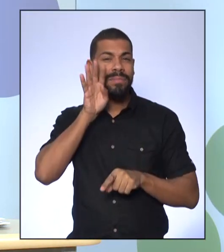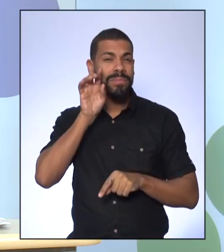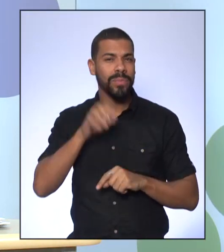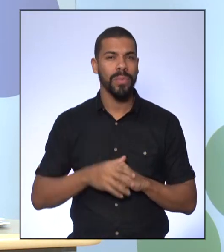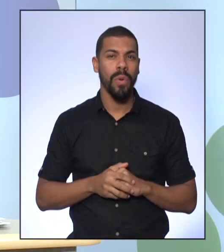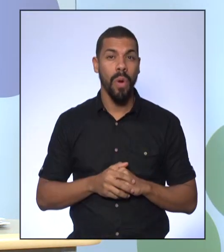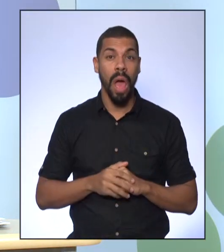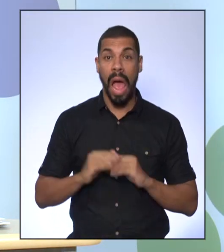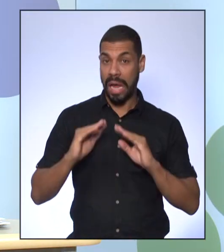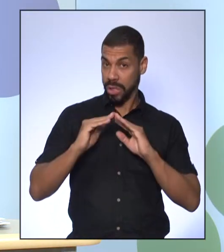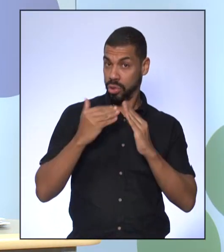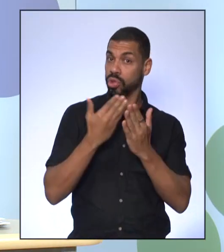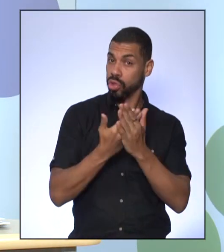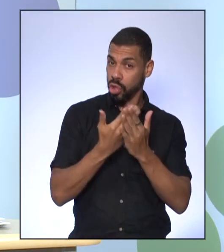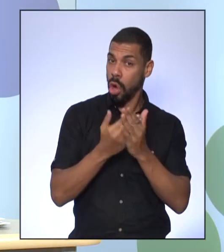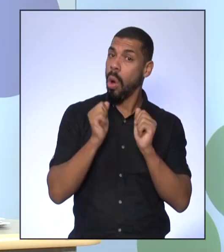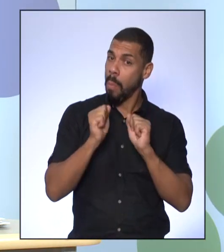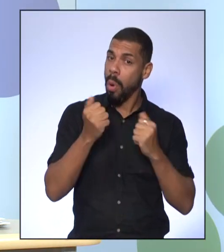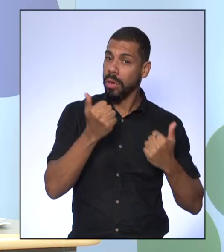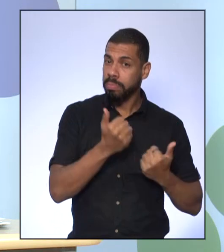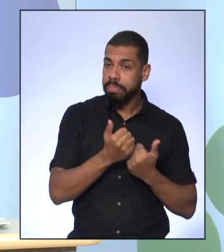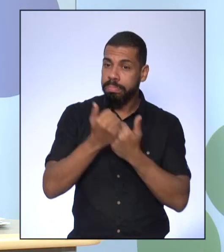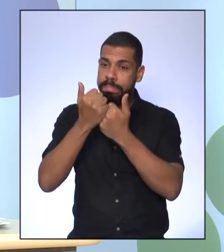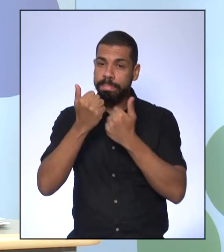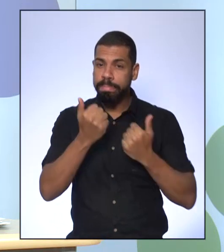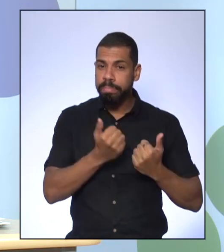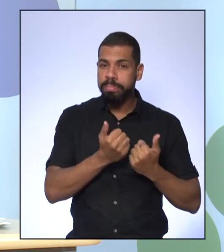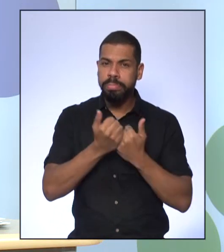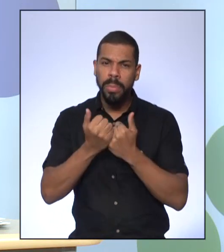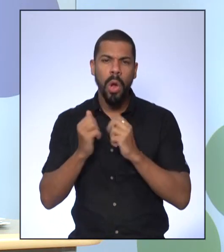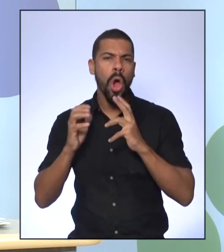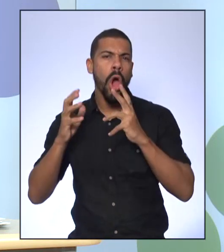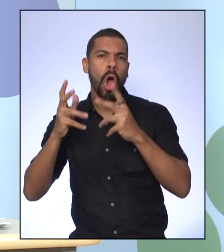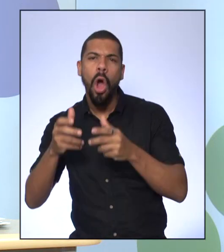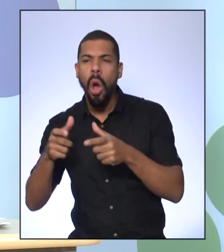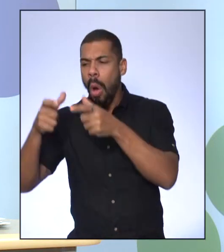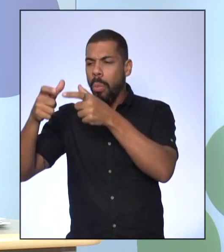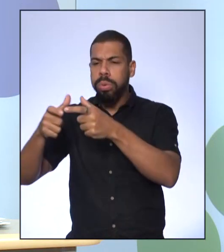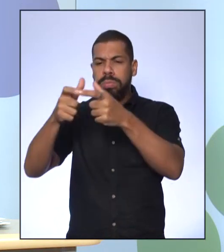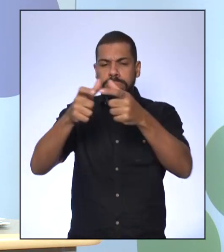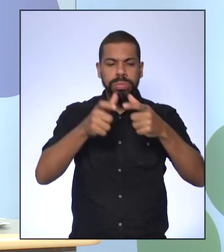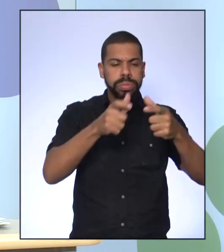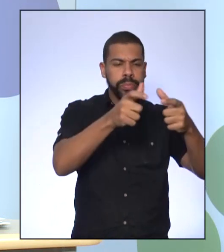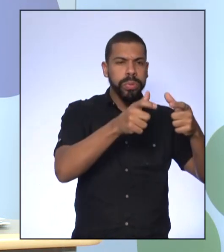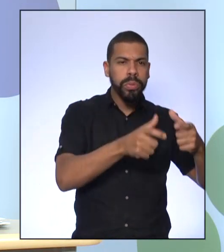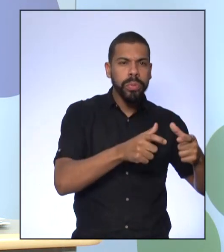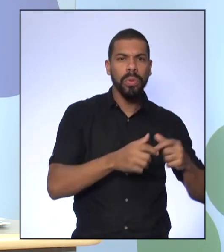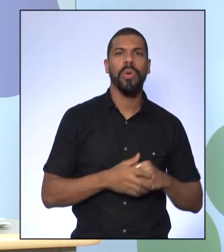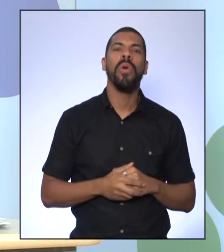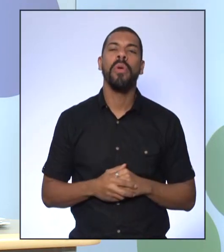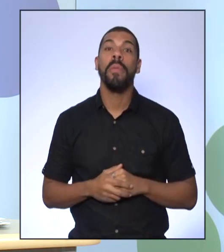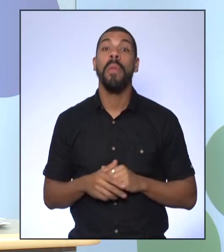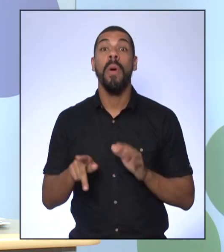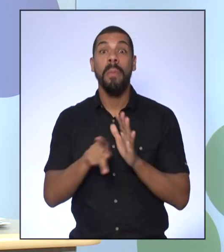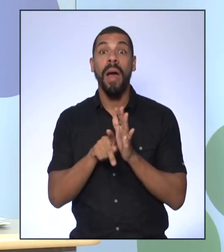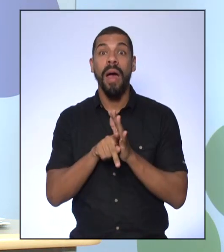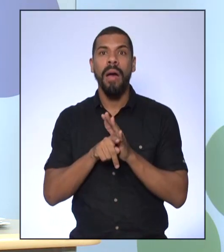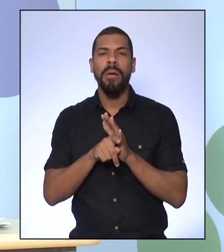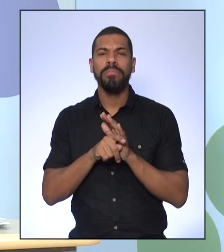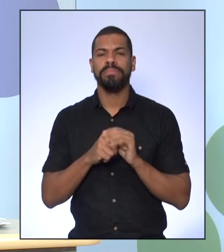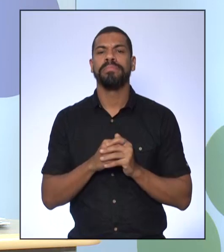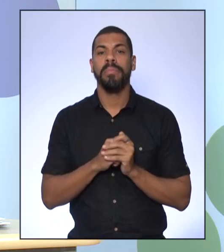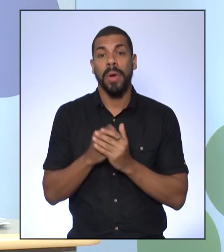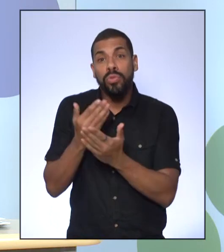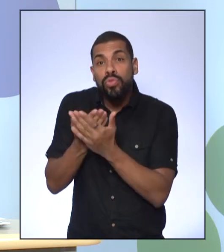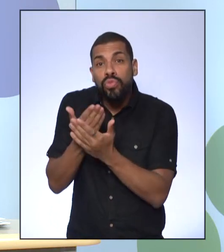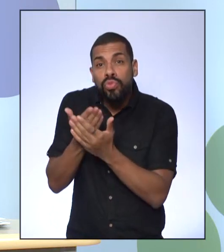escola pode fazer essa parceria, ter aí um pluviômetro, uma estação meteorológica, né, para fazer essas medições, estudar no